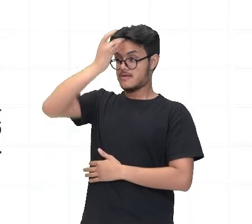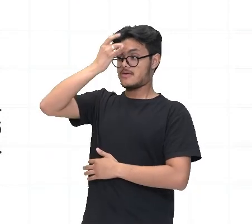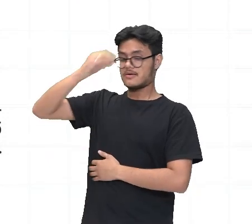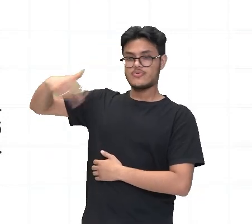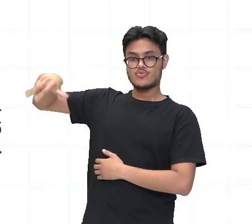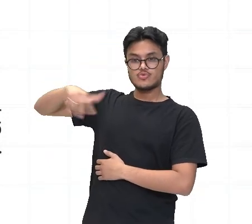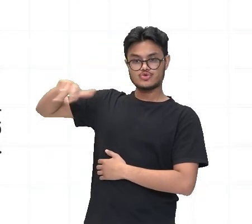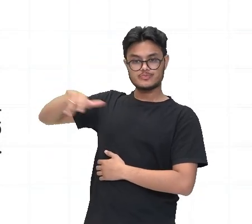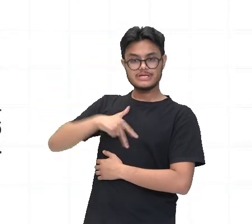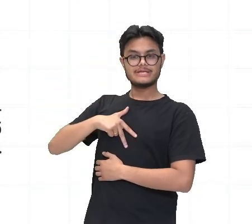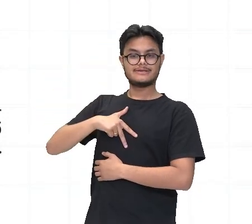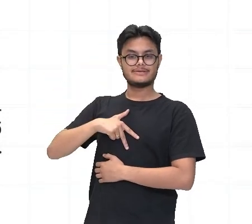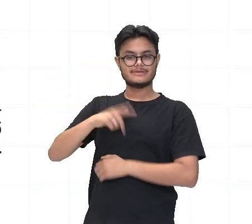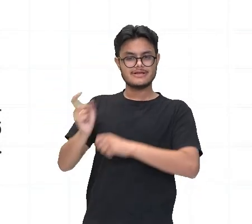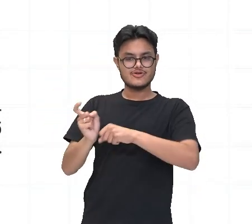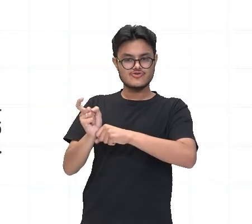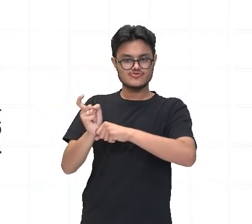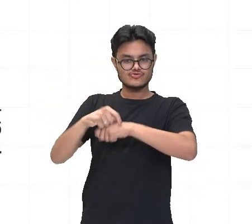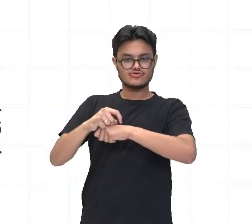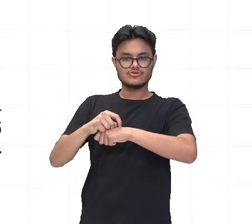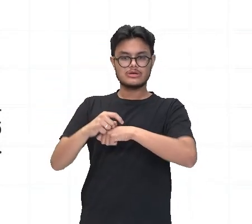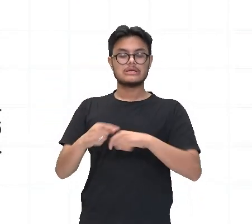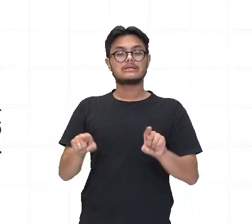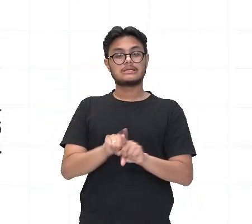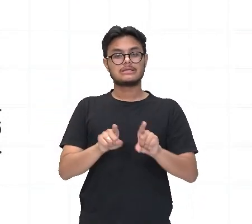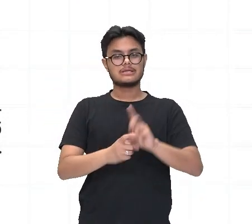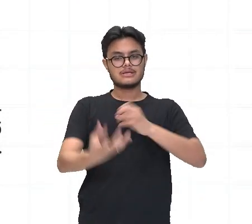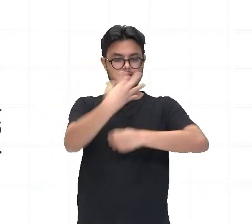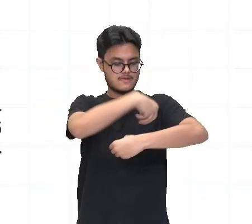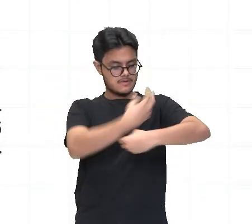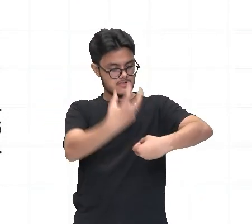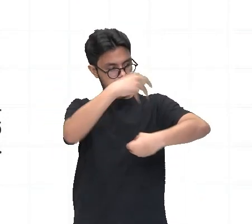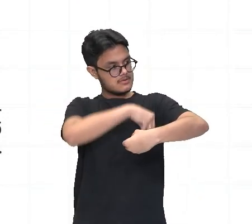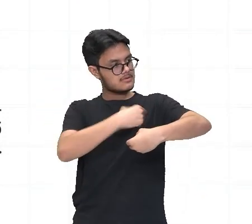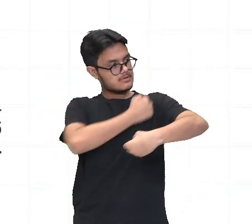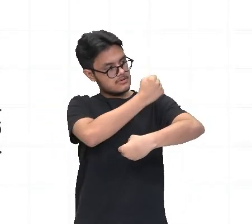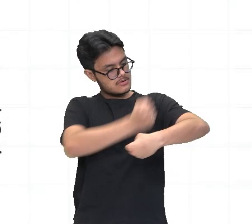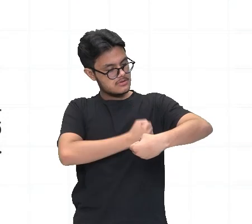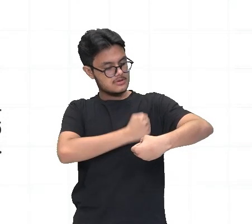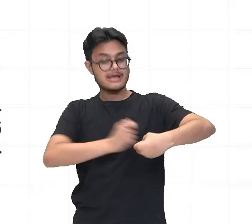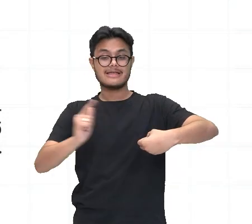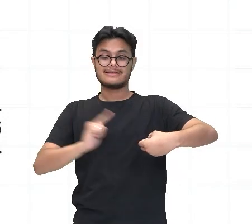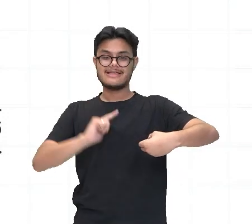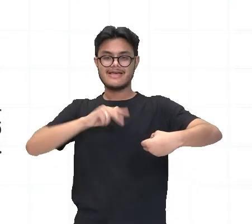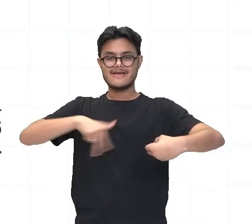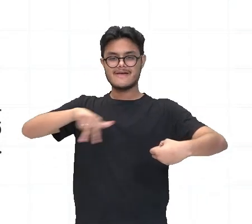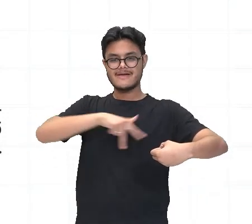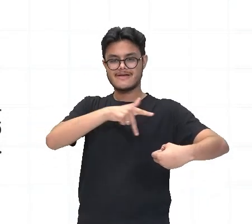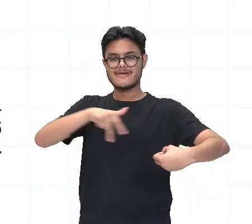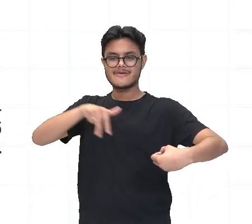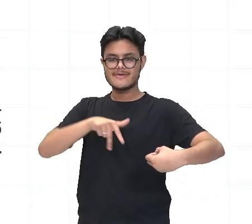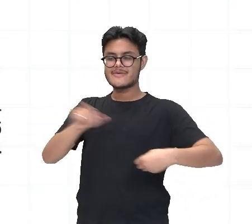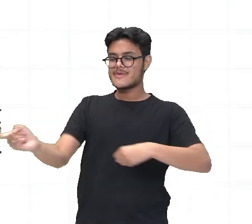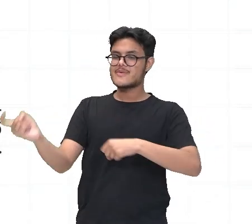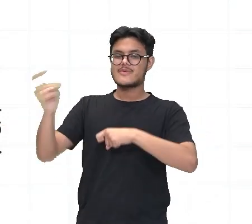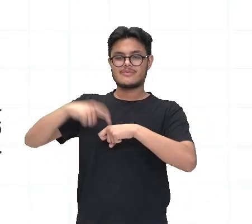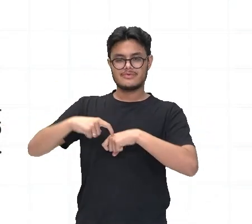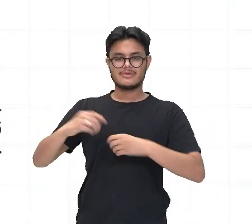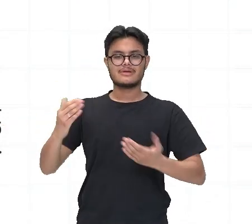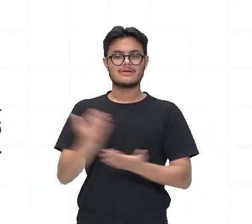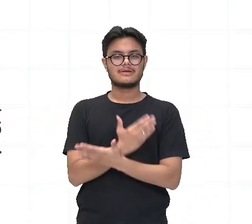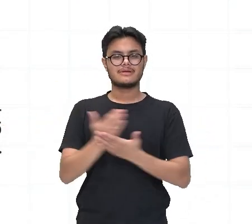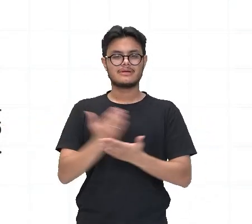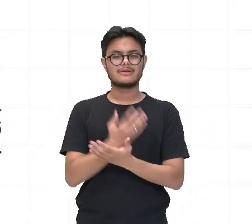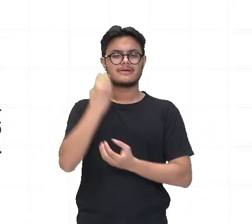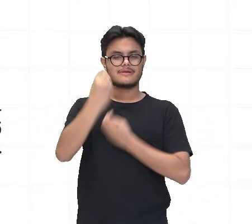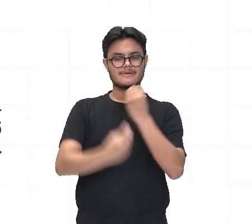escorpião, que as coisas que ele guardava ali estavam potencializadas por esse espírito, conta. Então, nota aí que